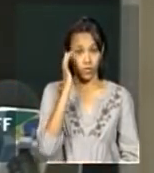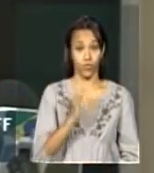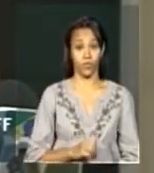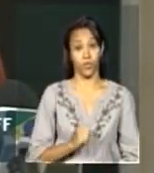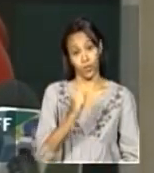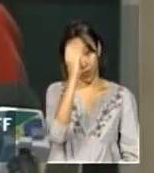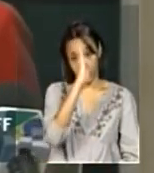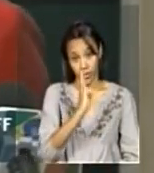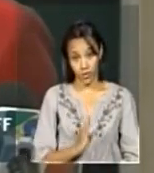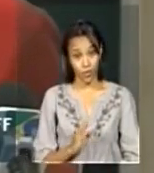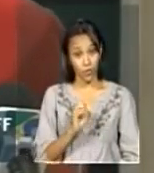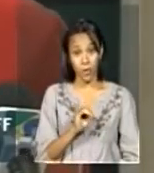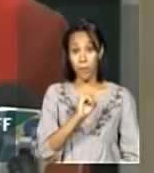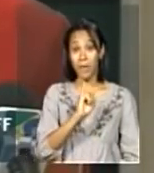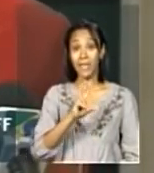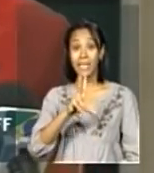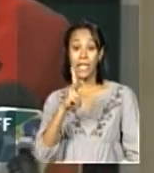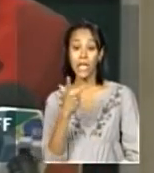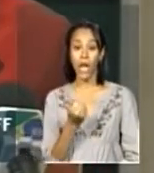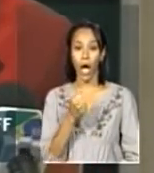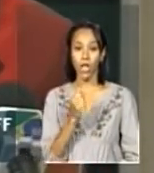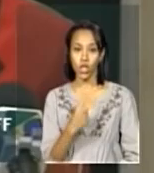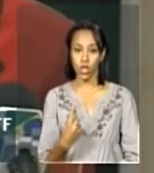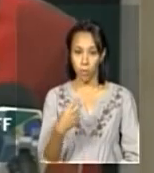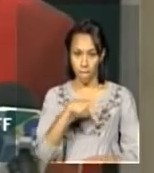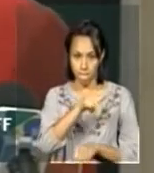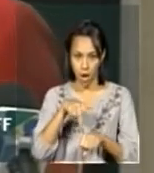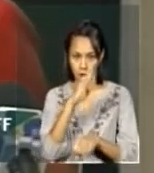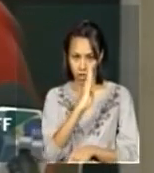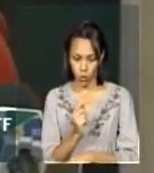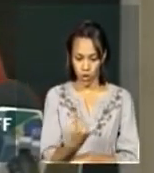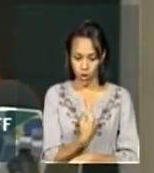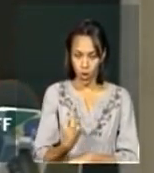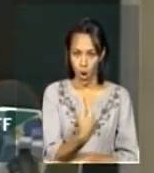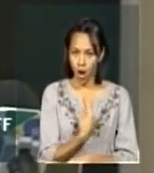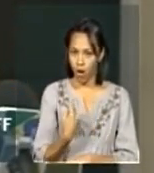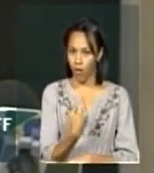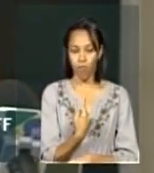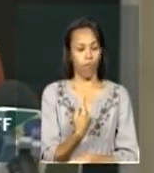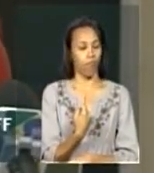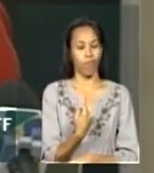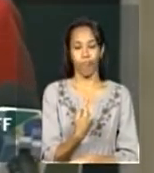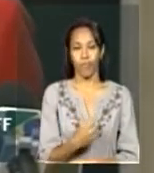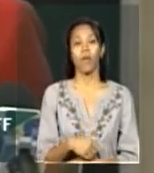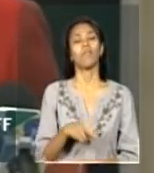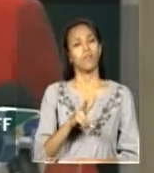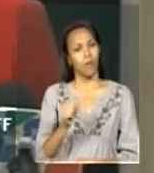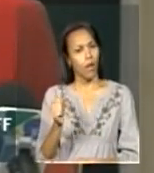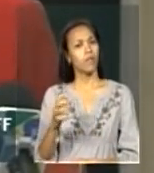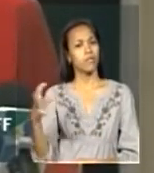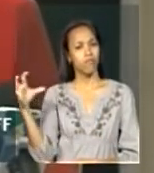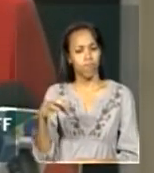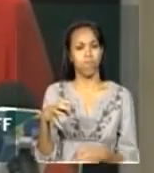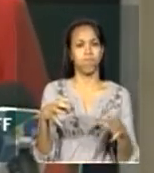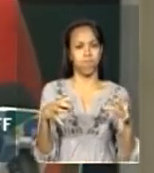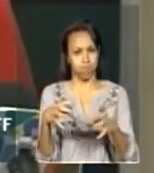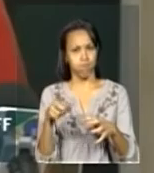o Brasil não é uma ilha, né? Todos os países do Brick, eles vêm sendo afetados. a gente